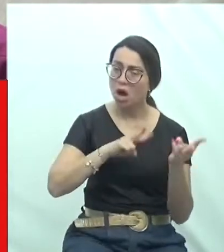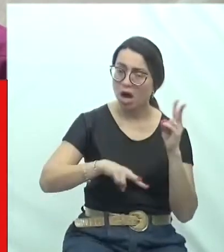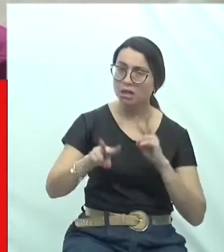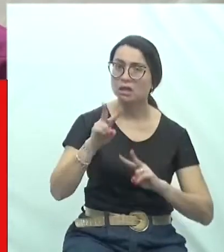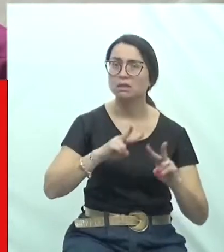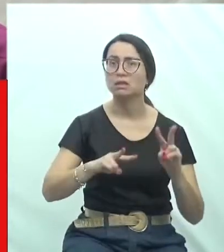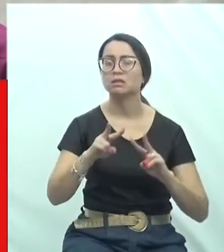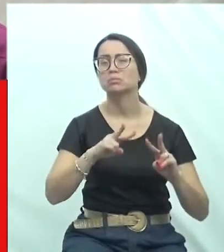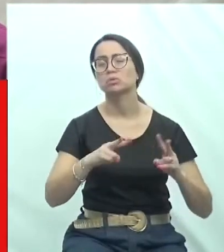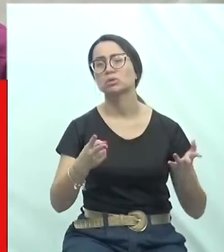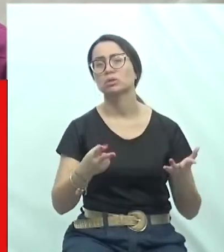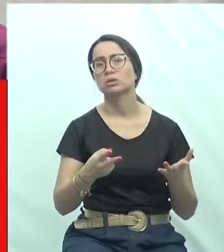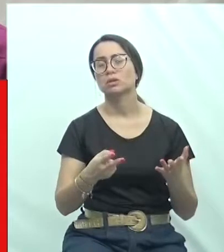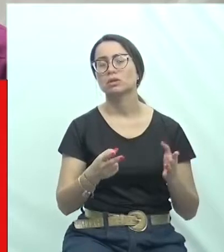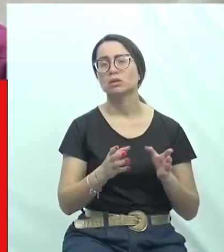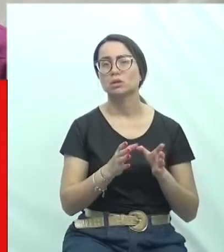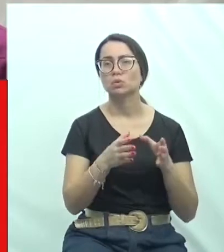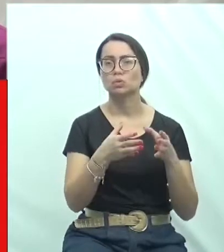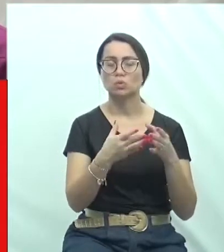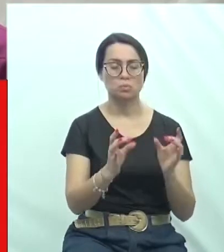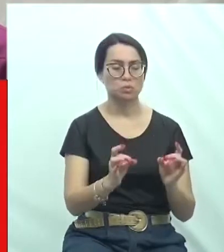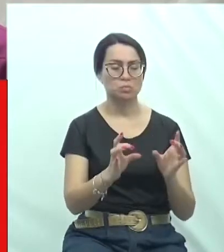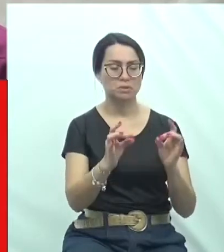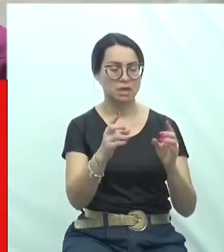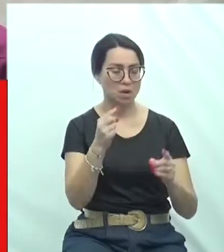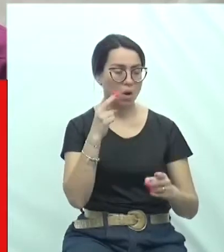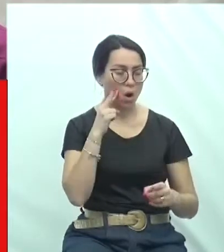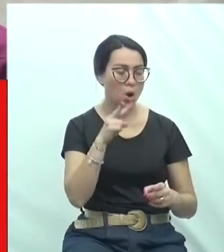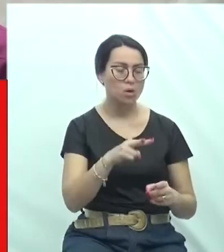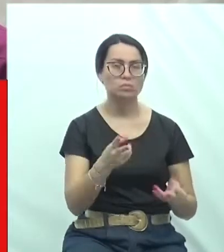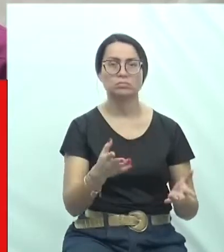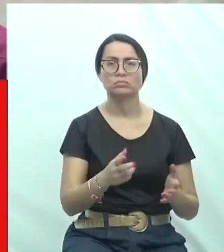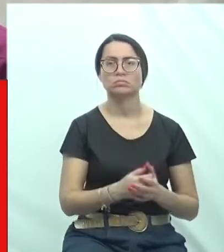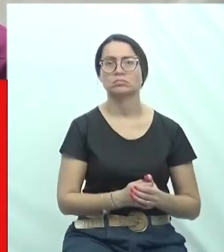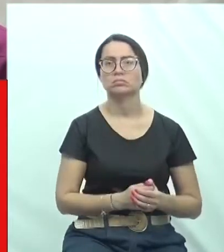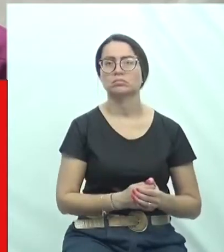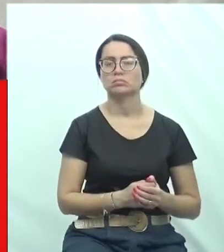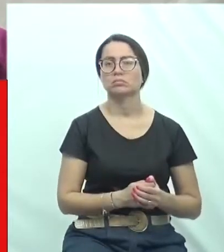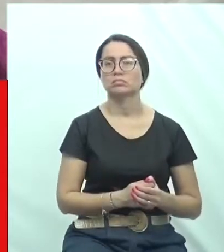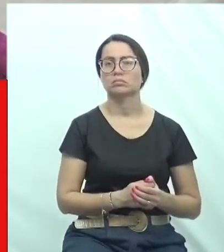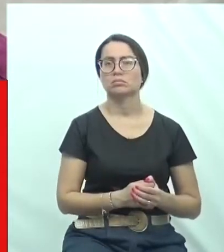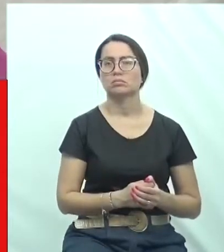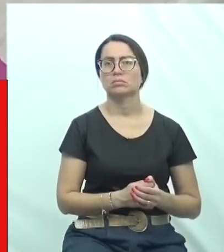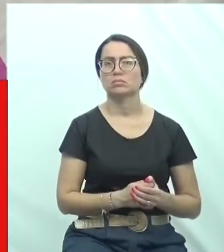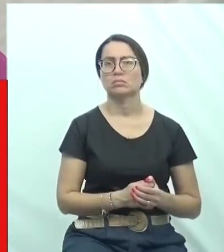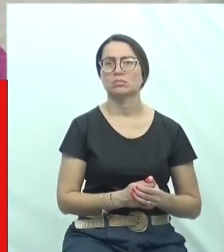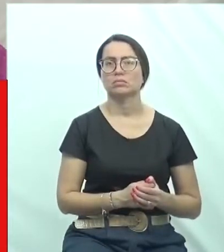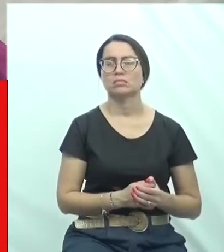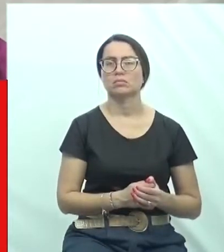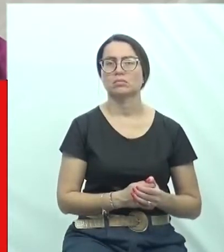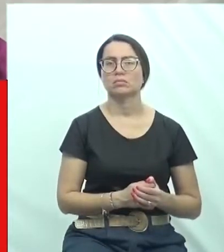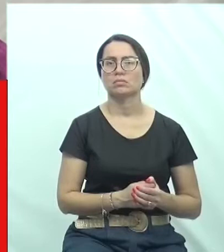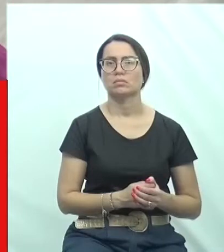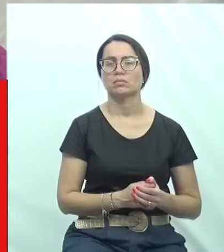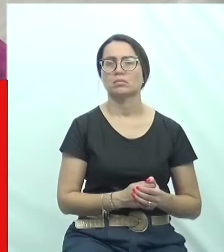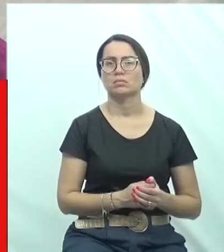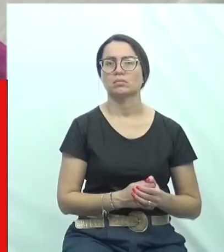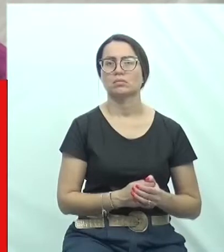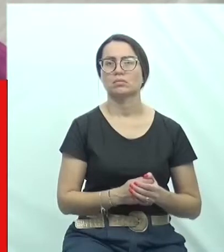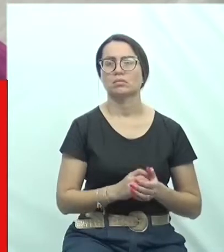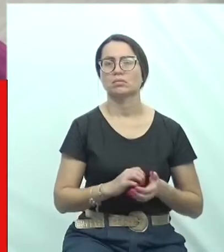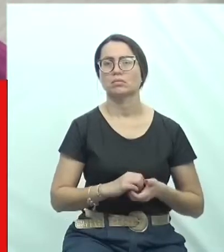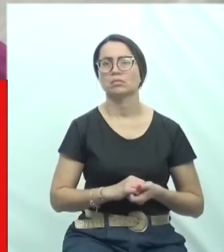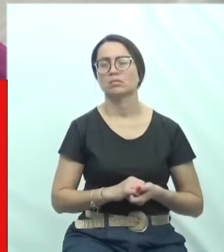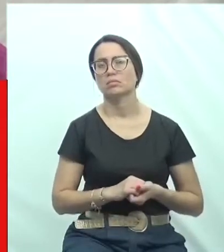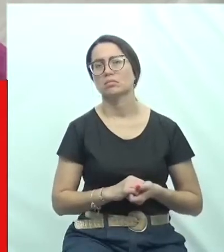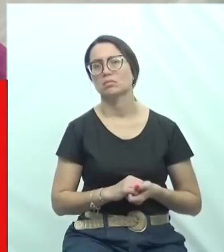e envia para uma equipe especializada, porque a Casan não tem corpo técnico para isso no momento. Porque a gente não utilizou isso aí? Isso aí é